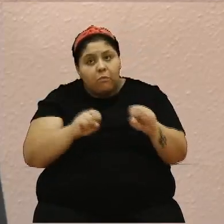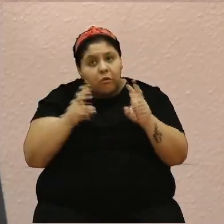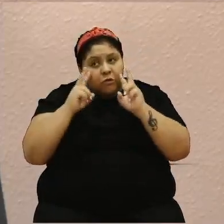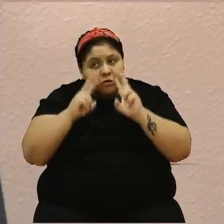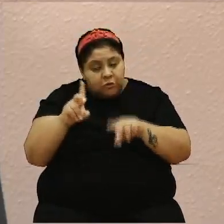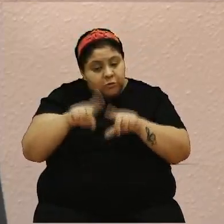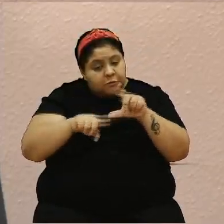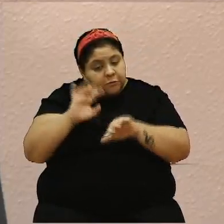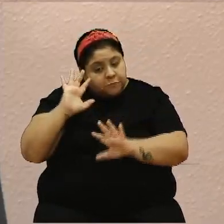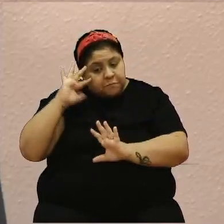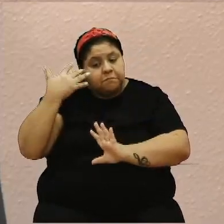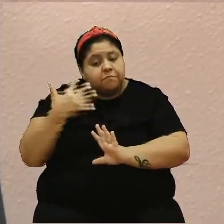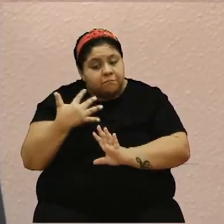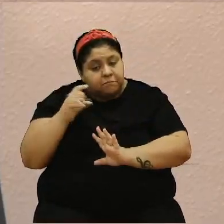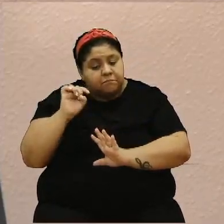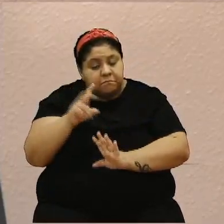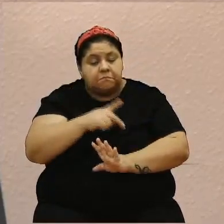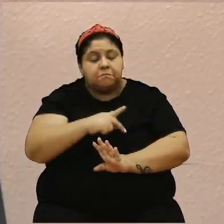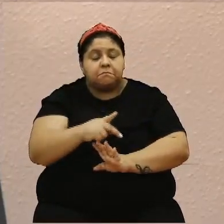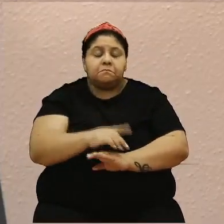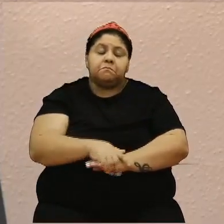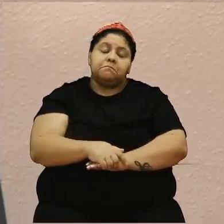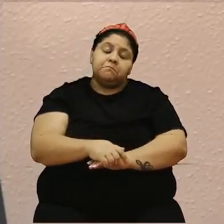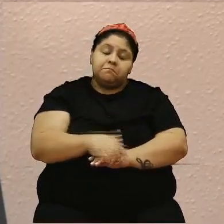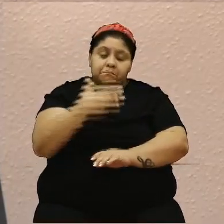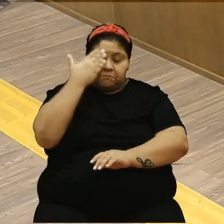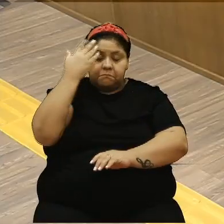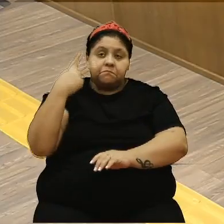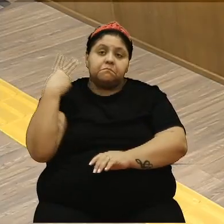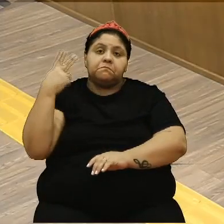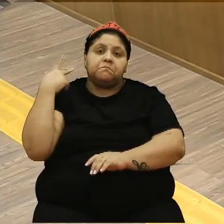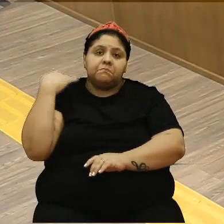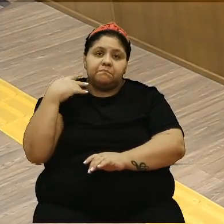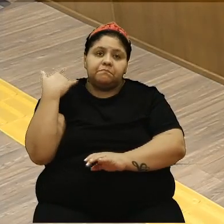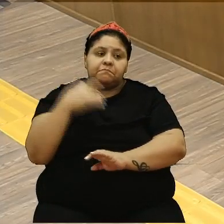da nossa cidade acontecendo. Seria isso, senhor presidente. Obrigado, vereadora Andressa Marques. Para declarar voto, senhor.